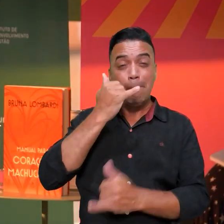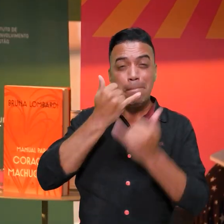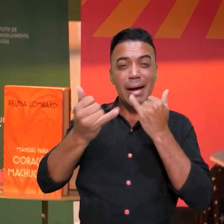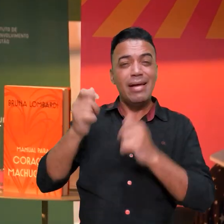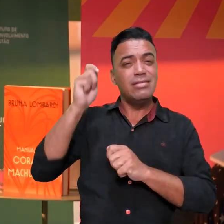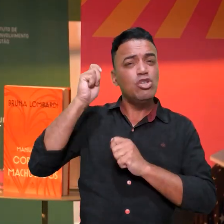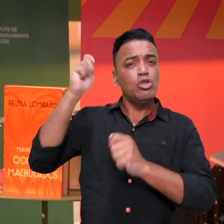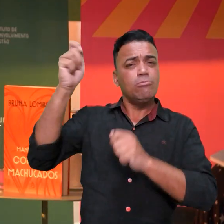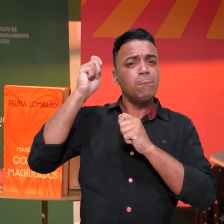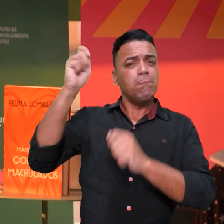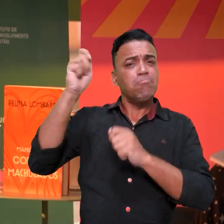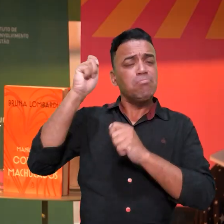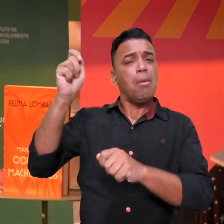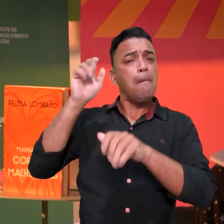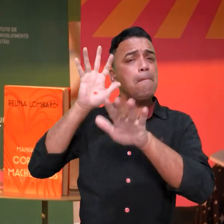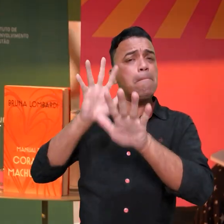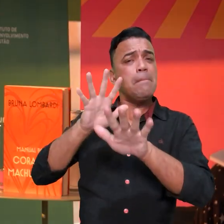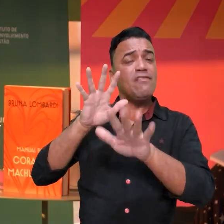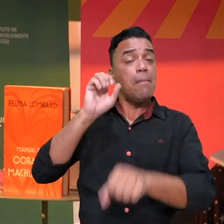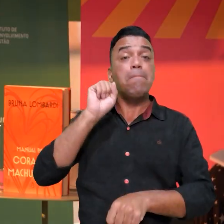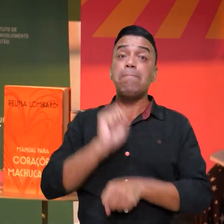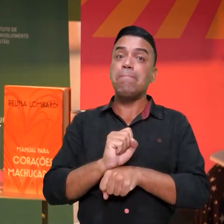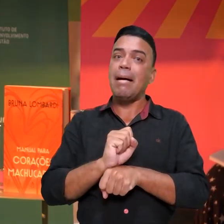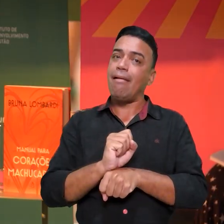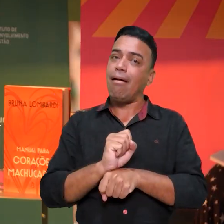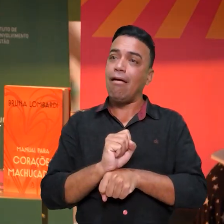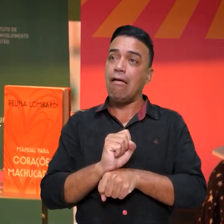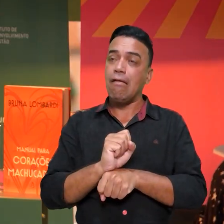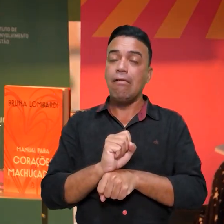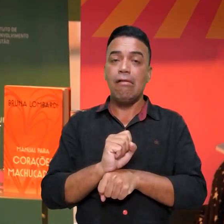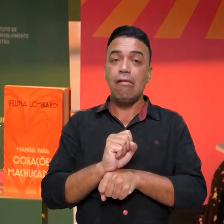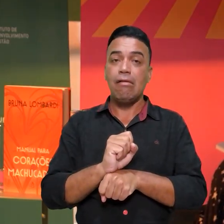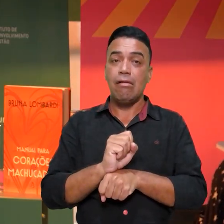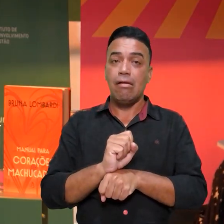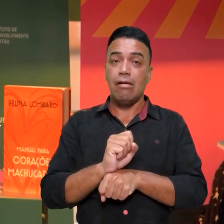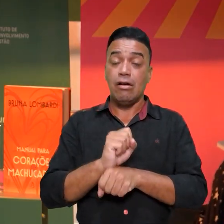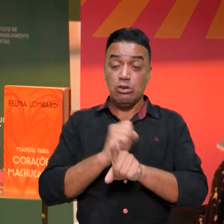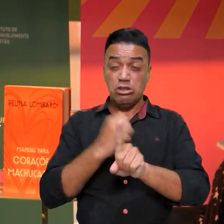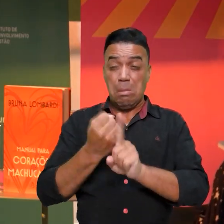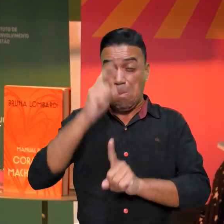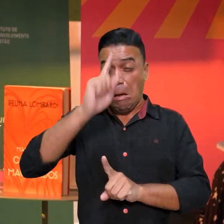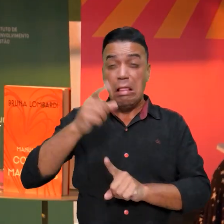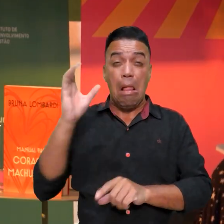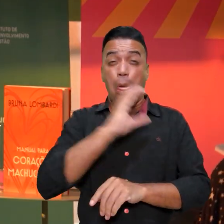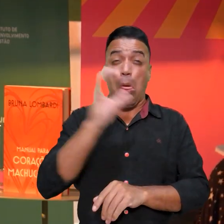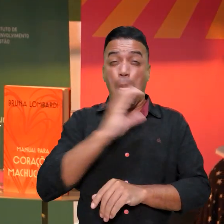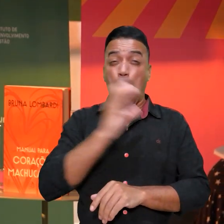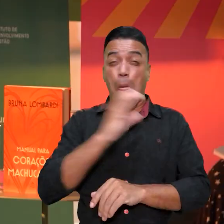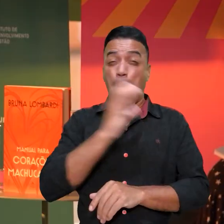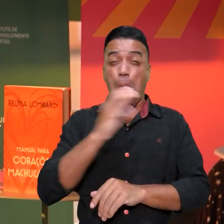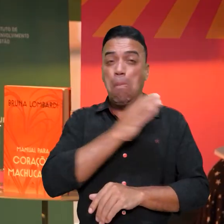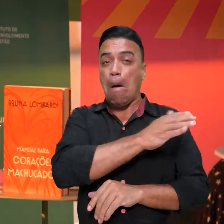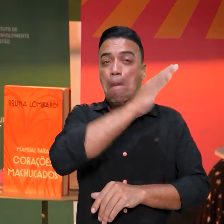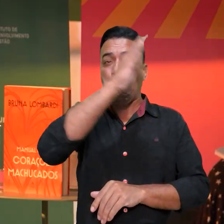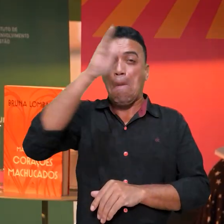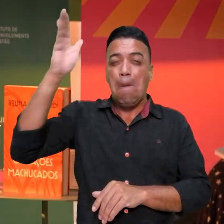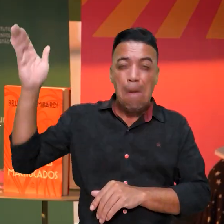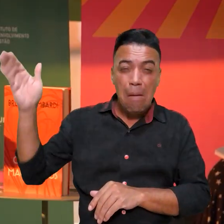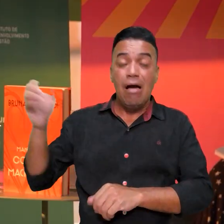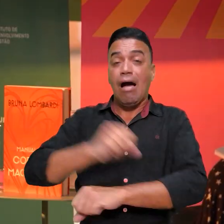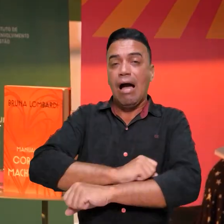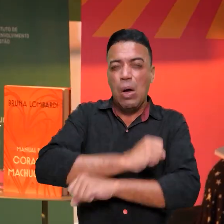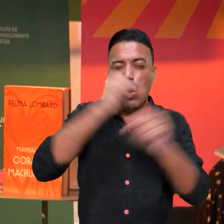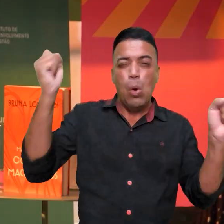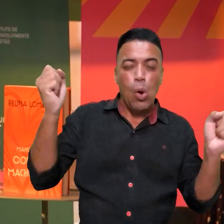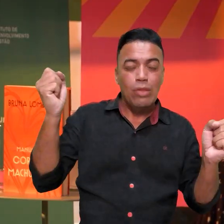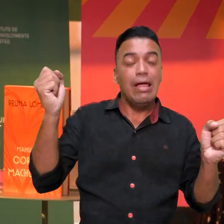manifesto pelo parar, pelo diminuir a velocidade, por a gente parar de, ao acordar,